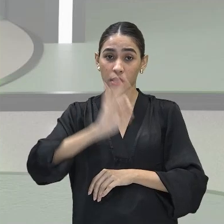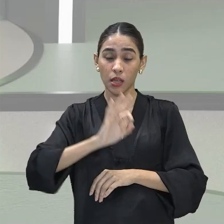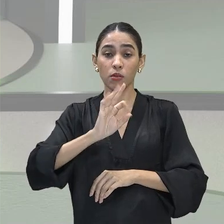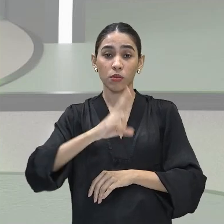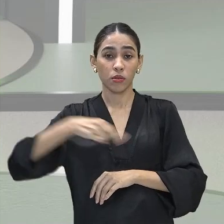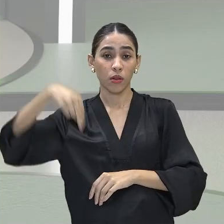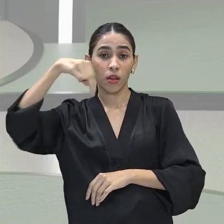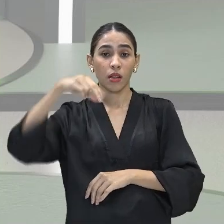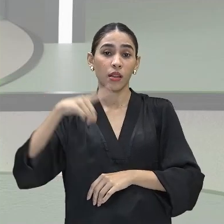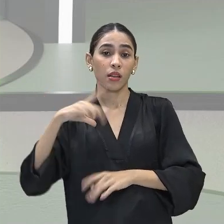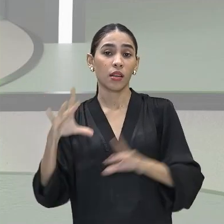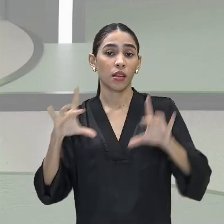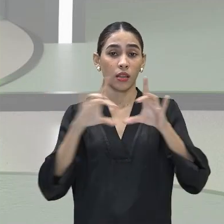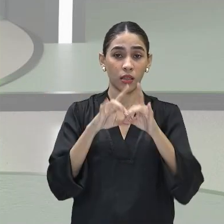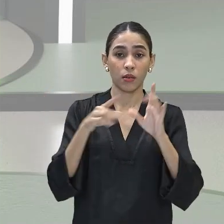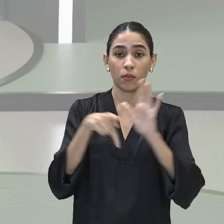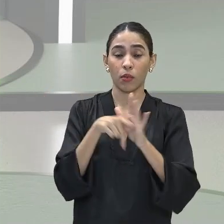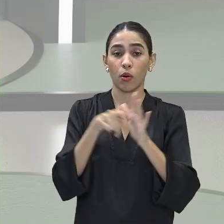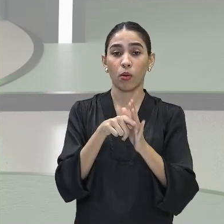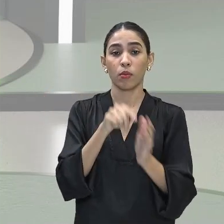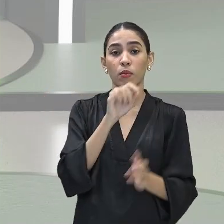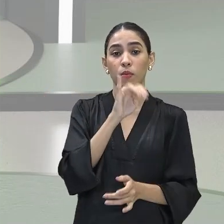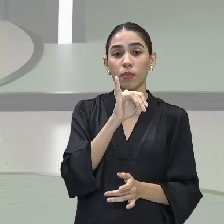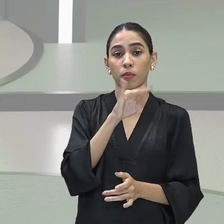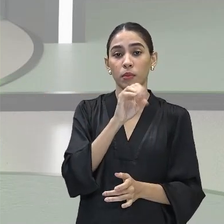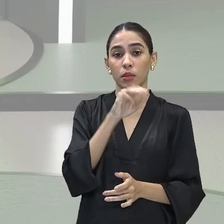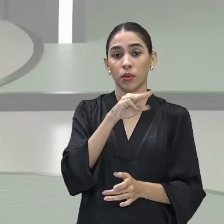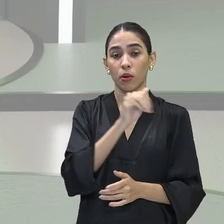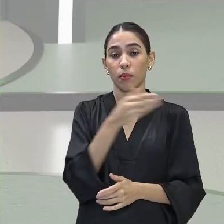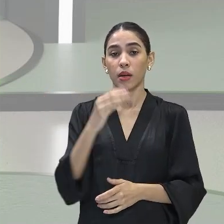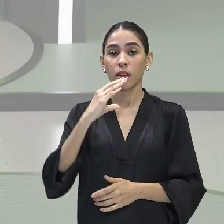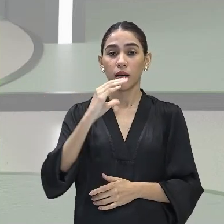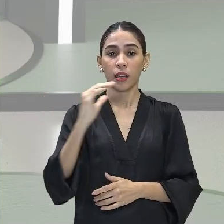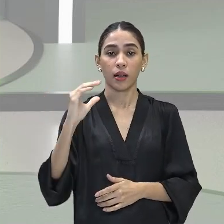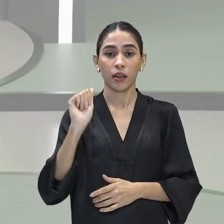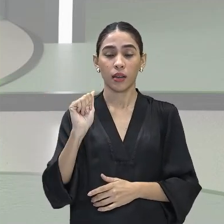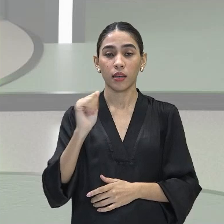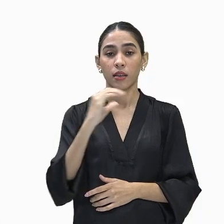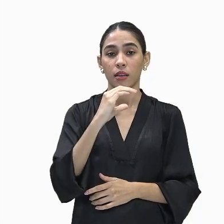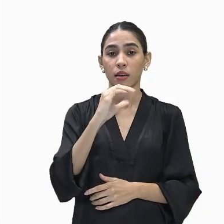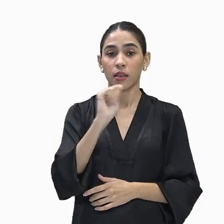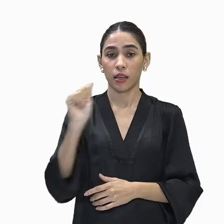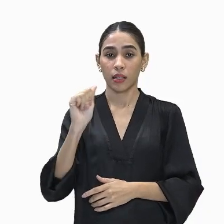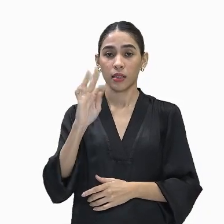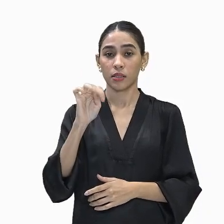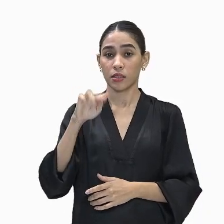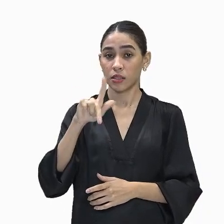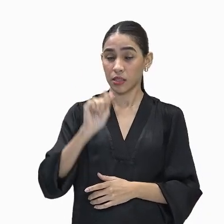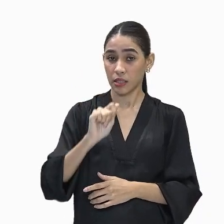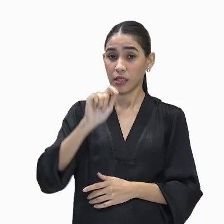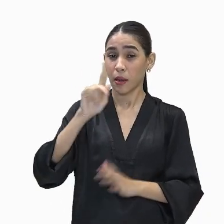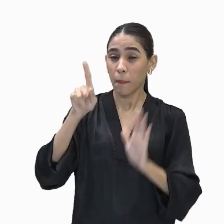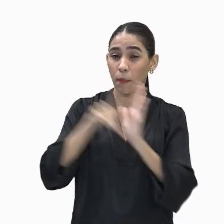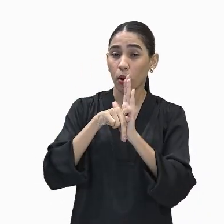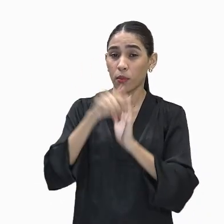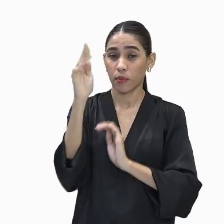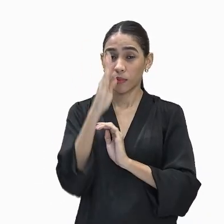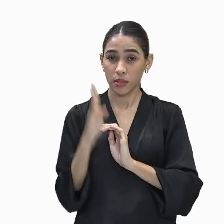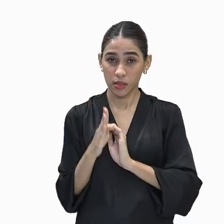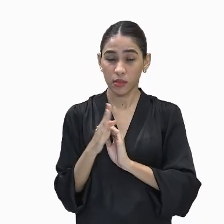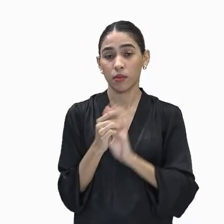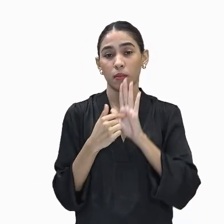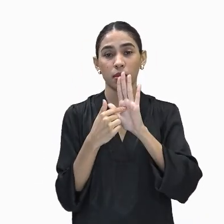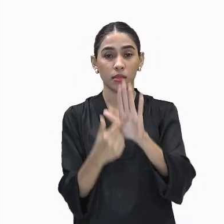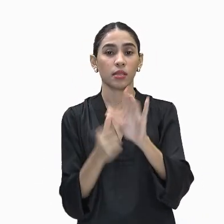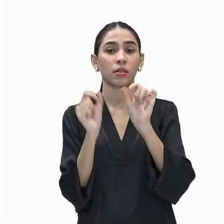está relacionado aqui com o bioma da Caatinga, né? Então, é um bioma exclusivamente brasileiro. Ele